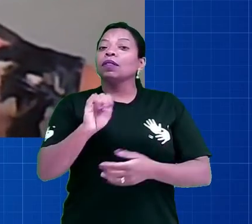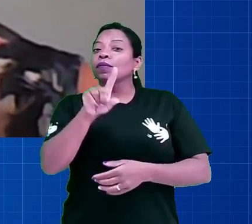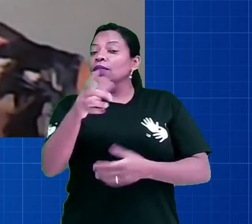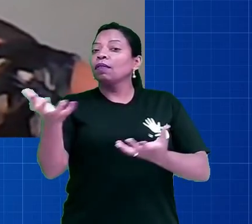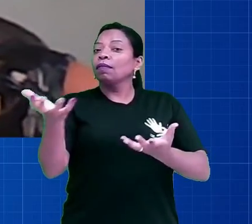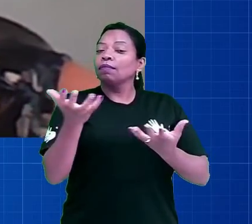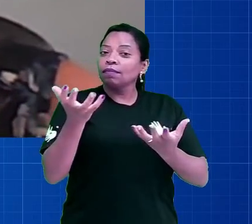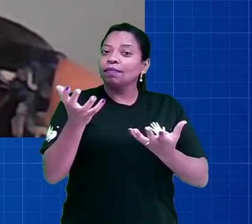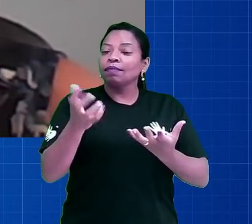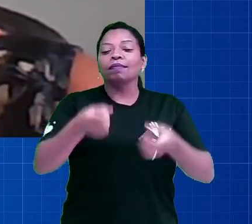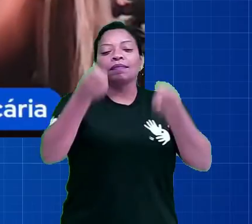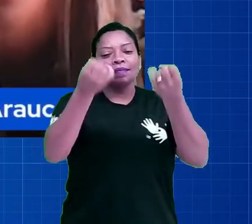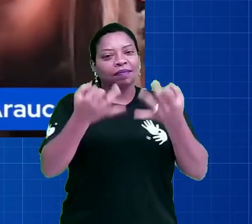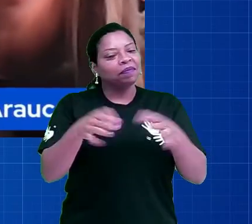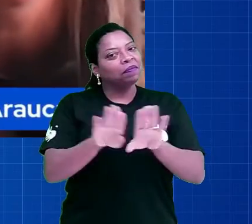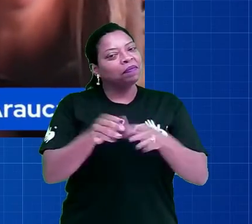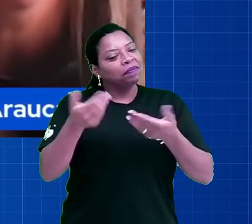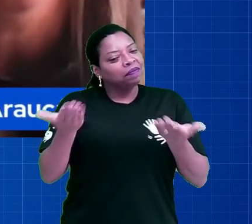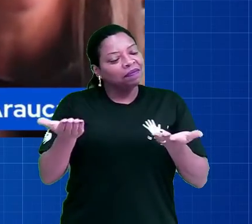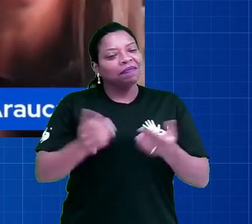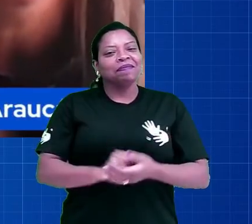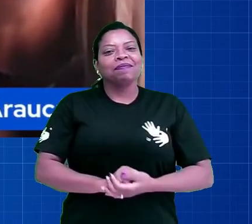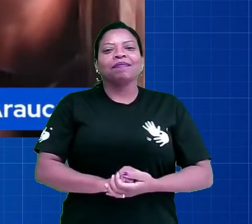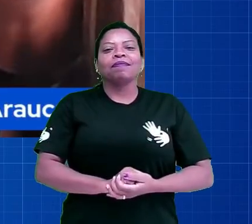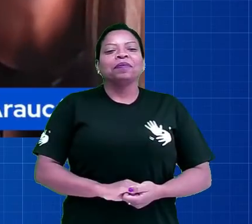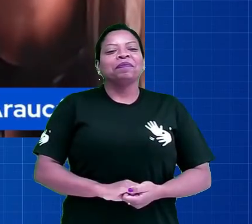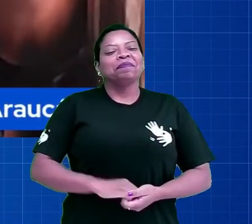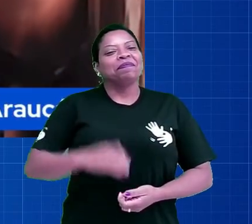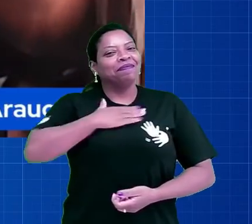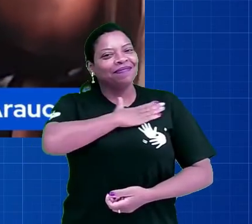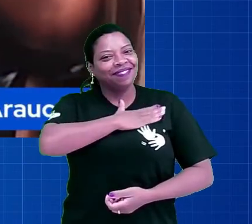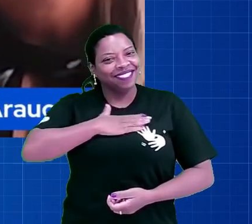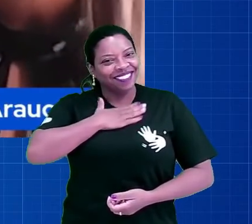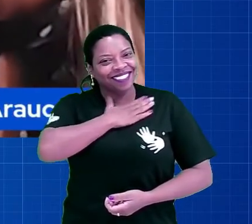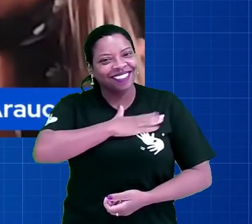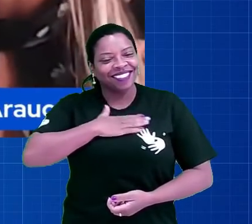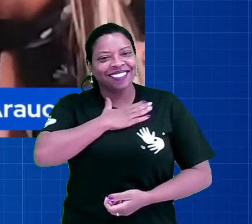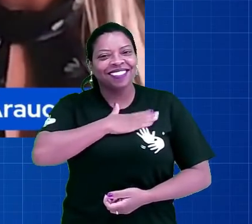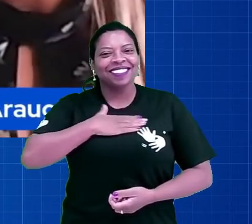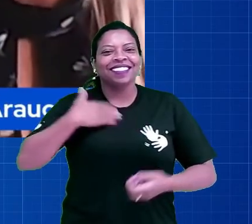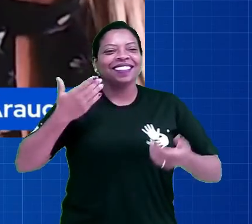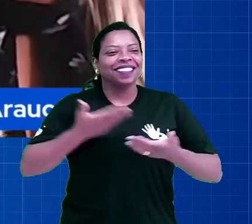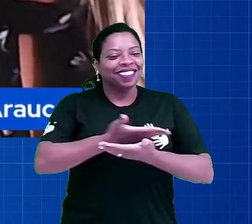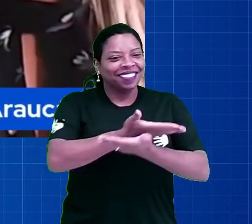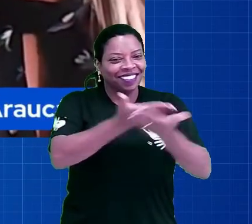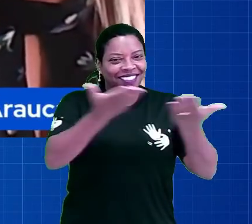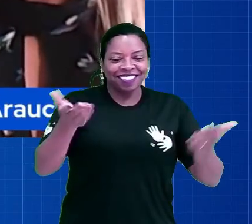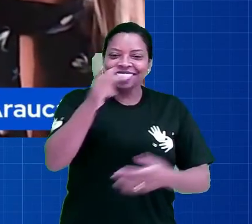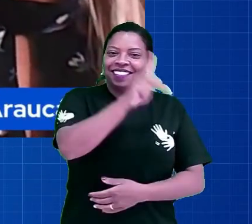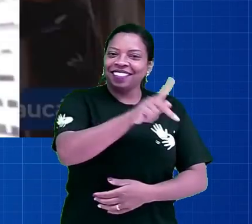semana pedagógica. Então, agora, se você quiser se apresentar também. Bom,